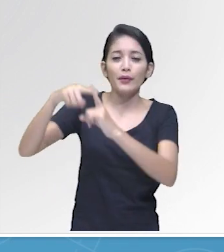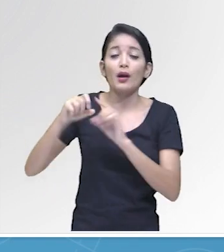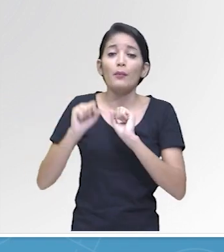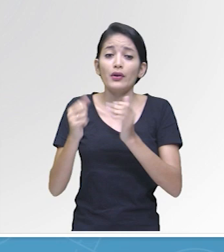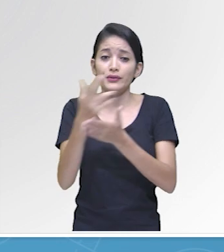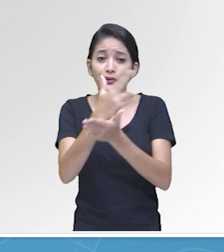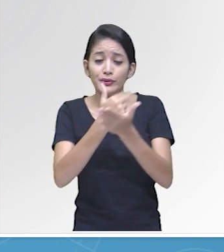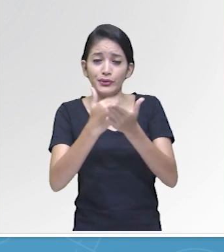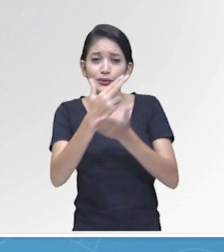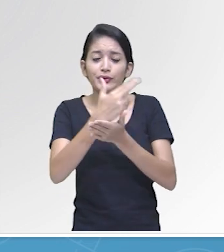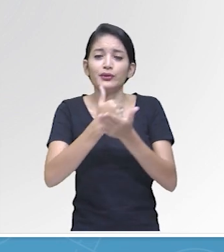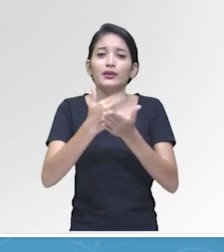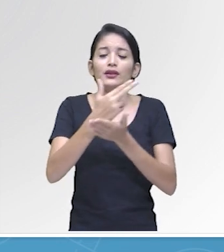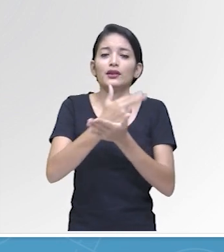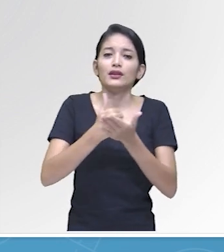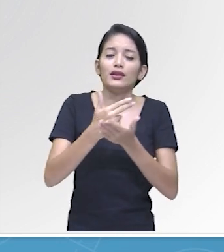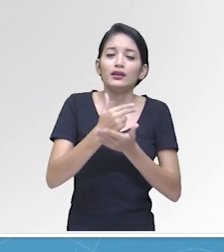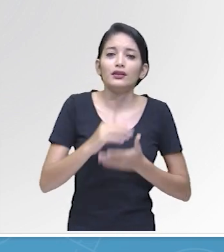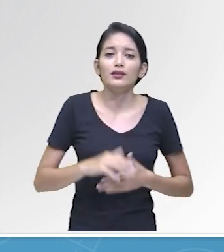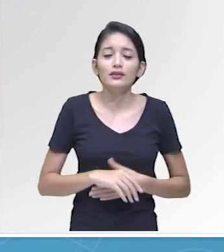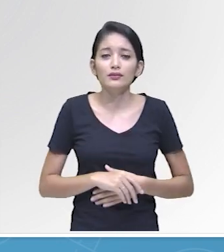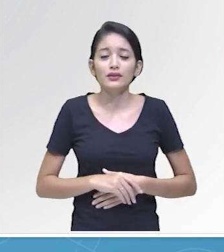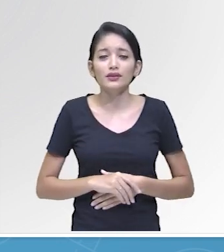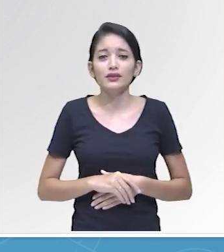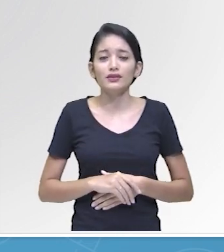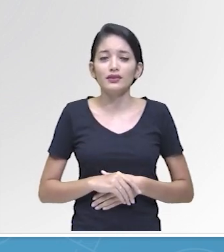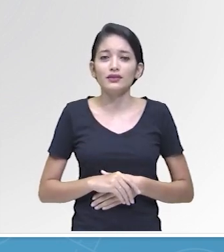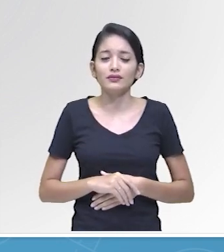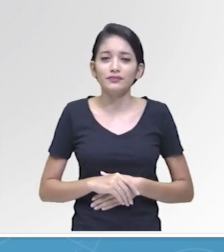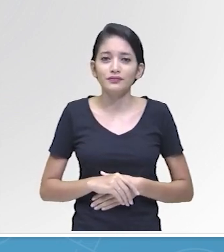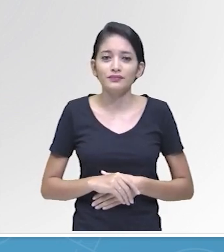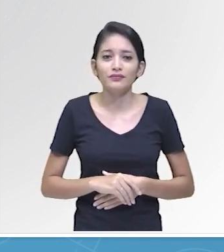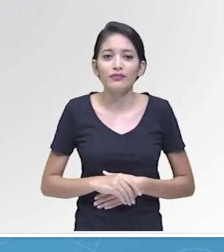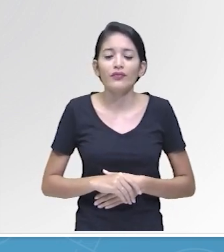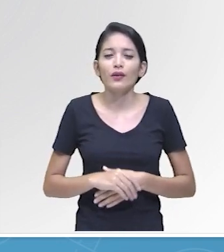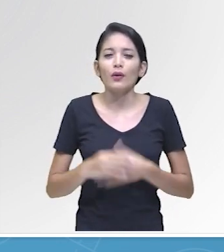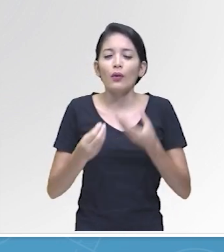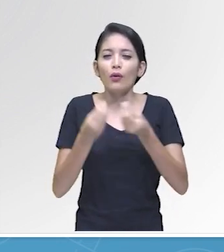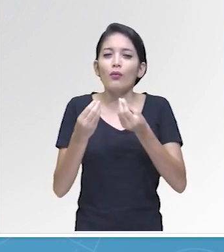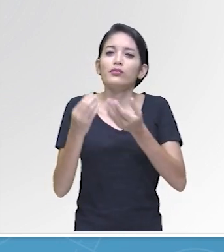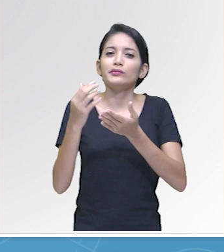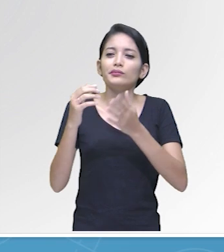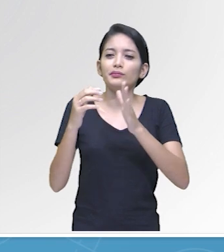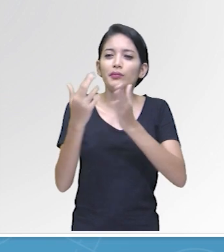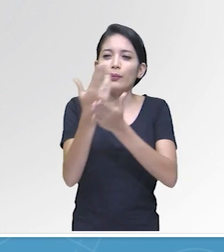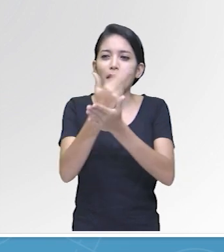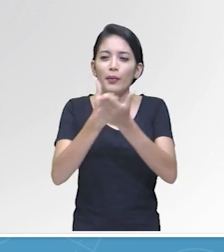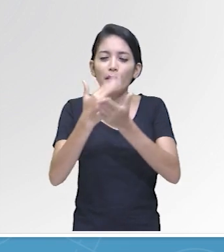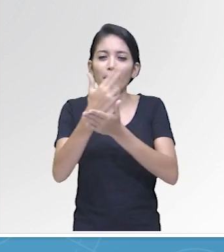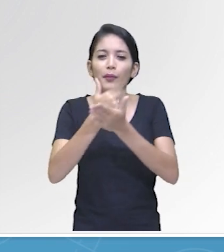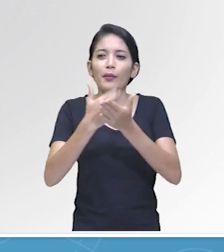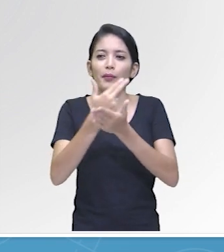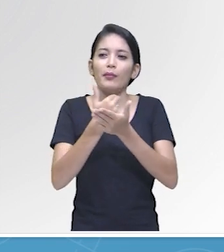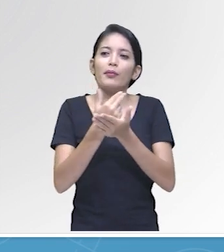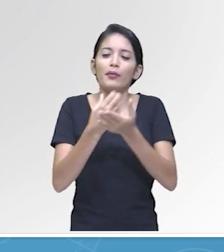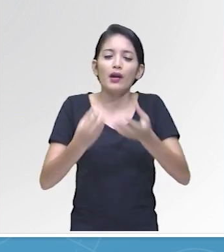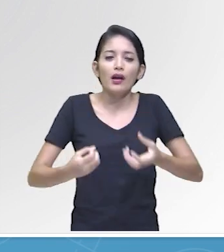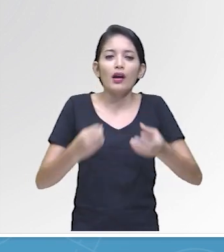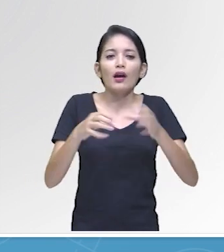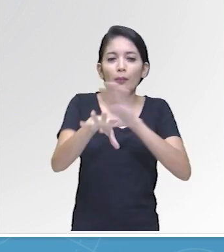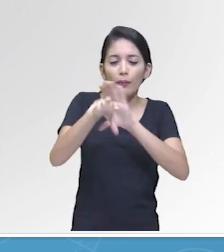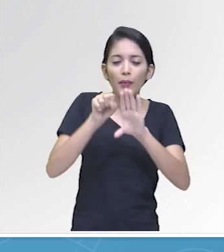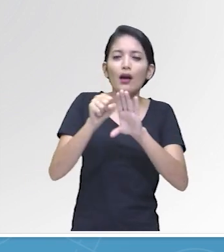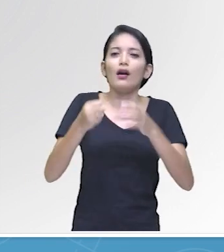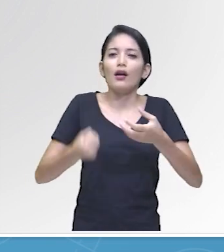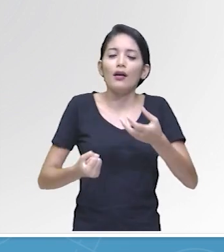desenhar mitocôndrias, né? Você pode tentar desenhar uma mitocôndria. Você viu também que tem ribossomos.